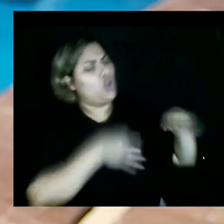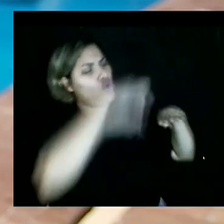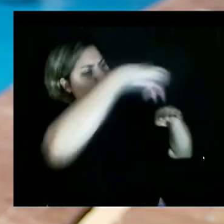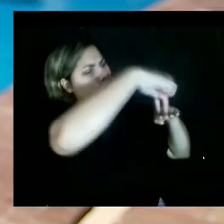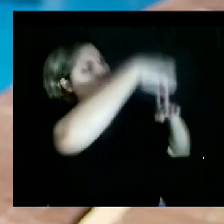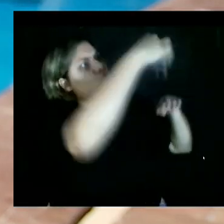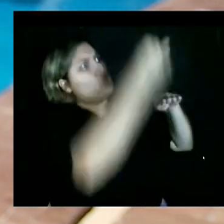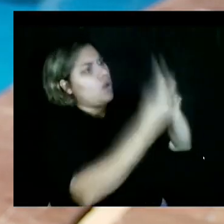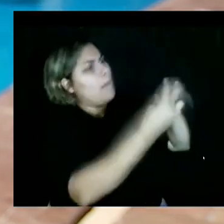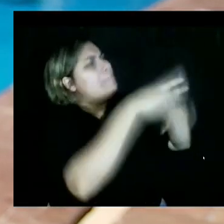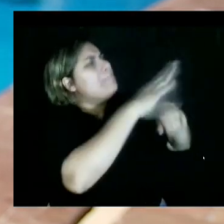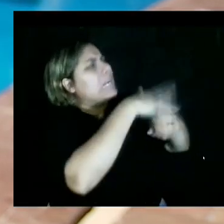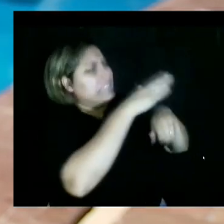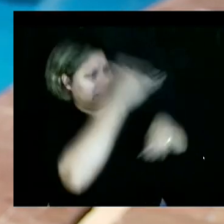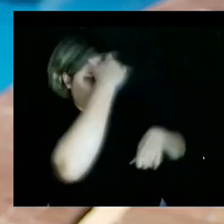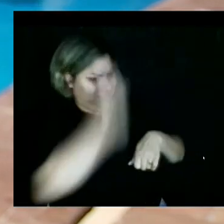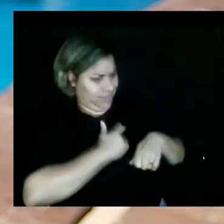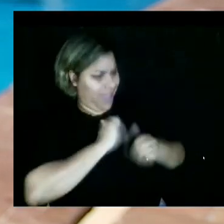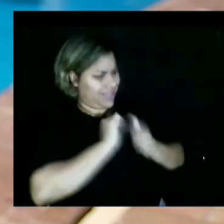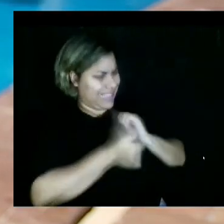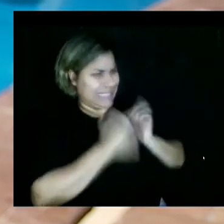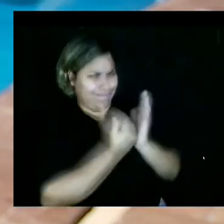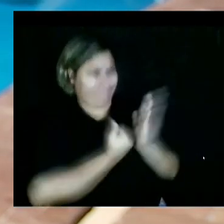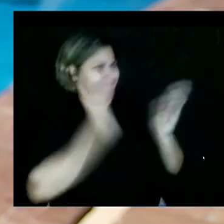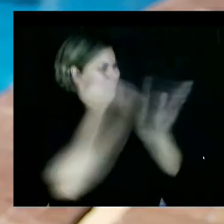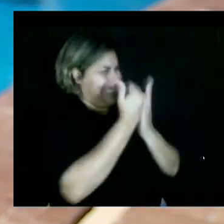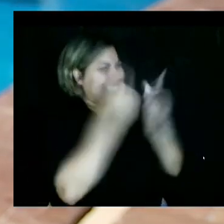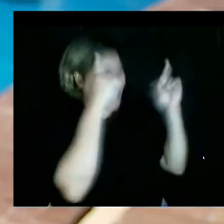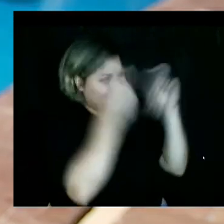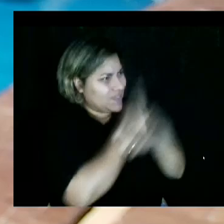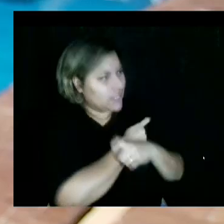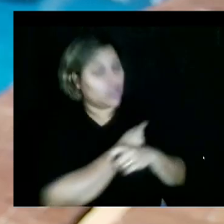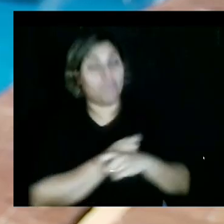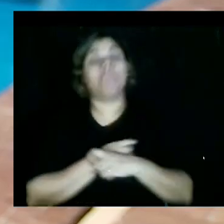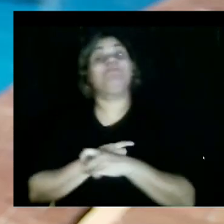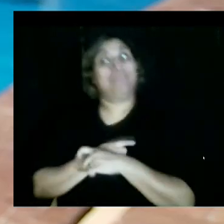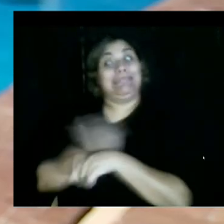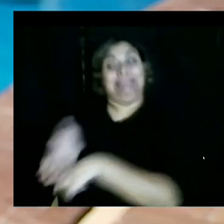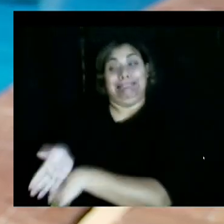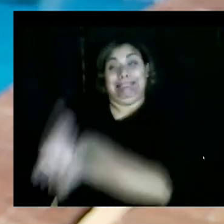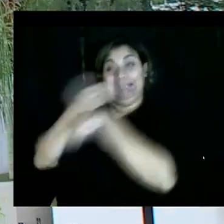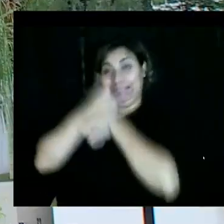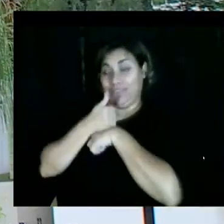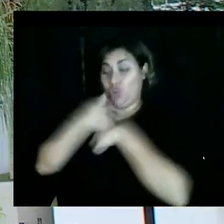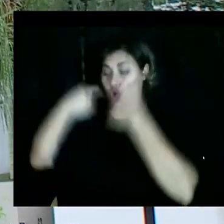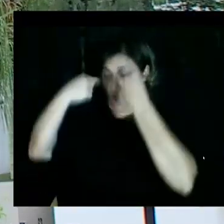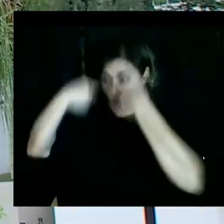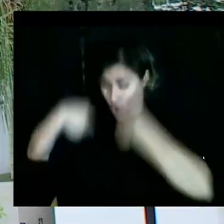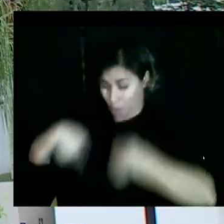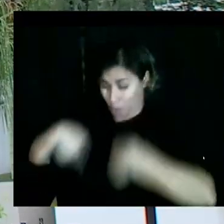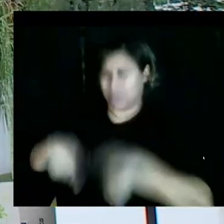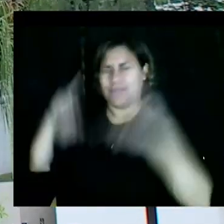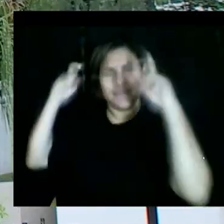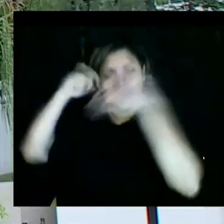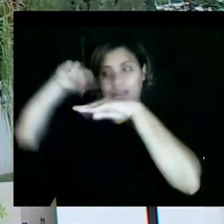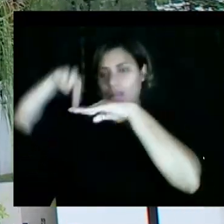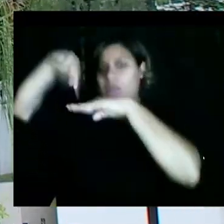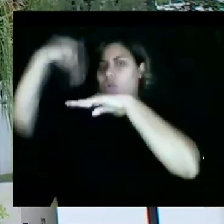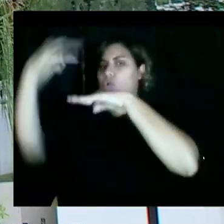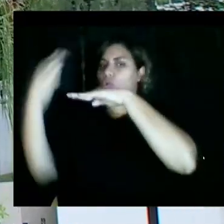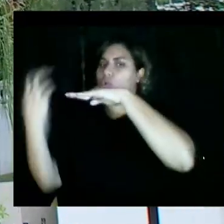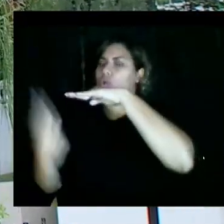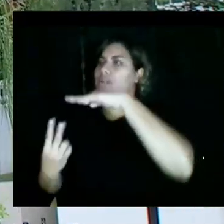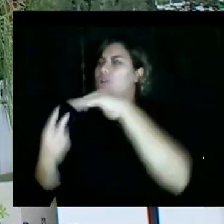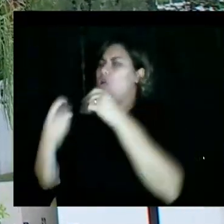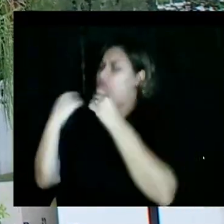saltos que exigem mais do atleta? Mas exige uma preparação física muito grande, os saltos ornamentais muito forte, muito